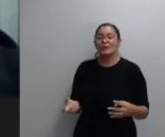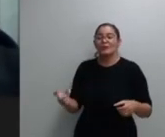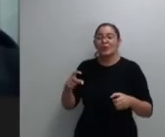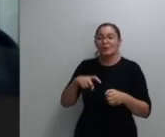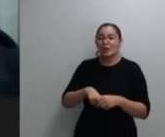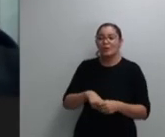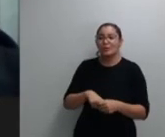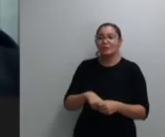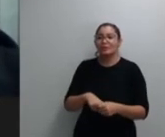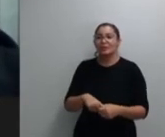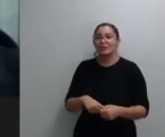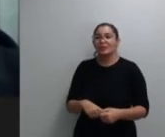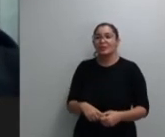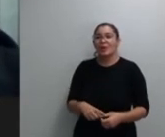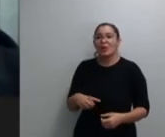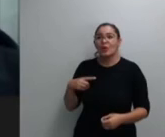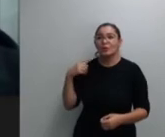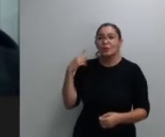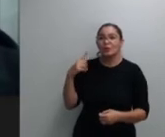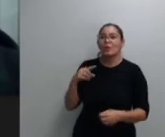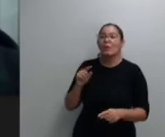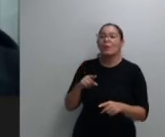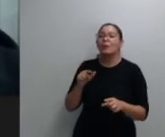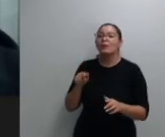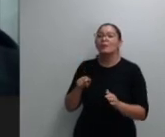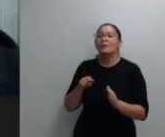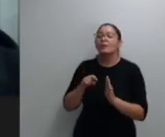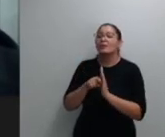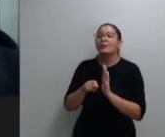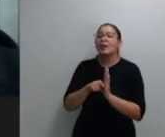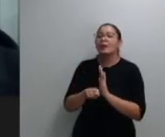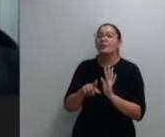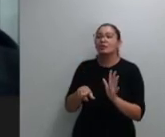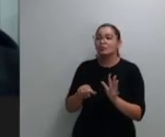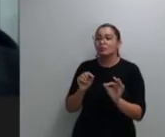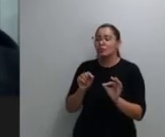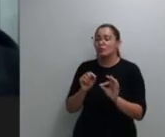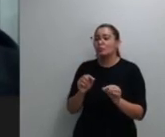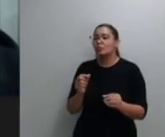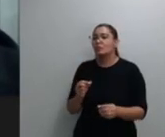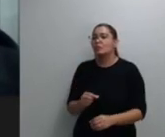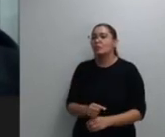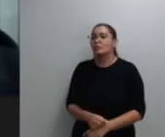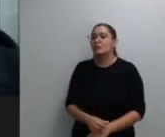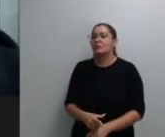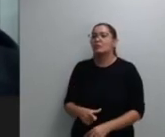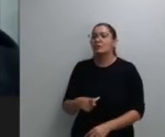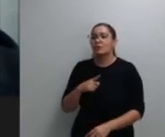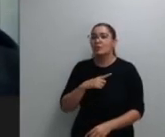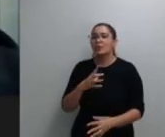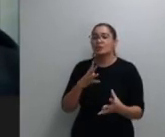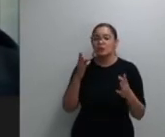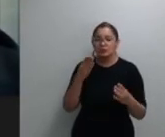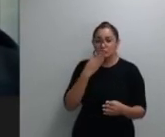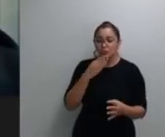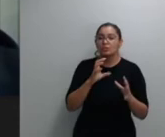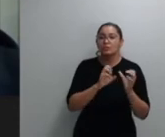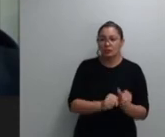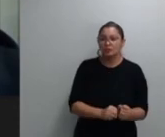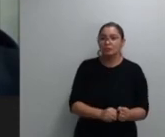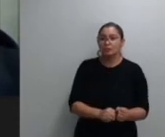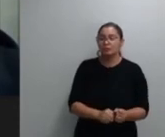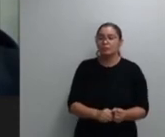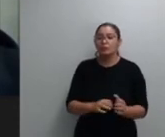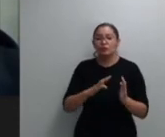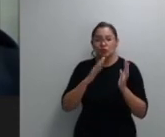vista a doutora Bárbara está aqui indagando se a aplicação de multa subsiste sim porque o doutor Napoleão retirou o destaque então foi por unânime